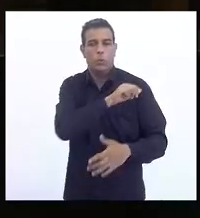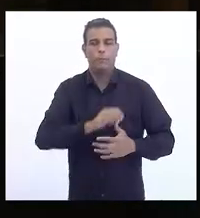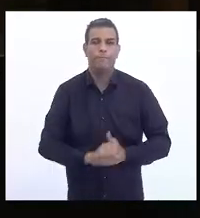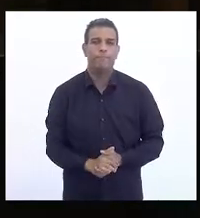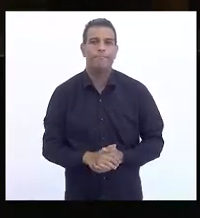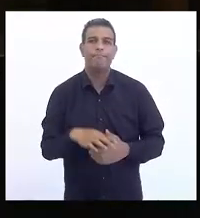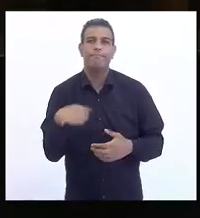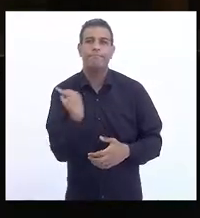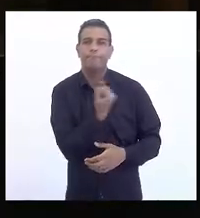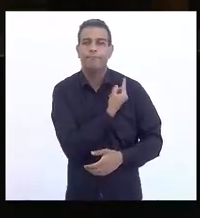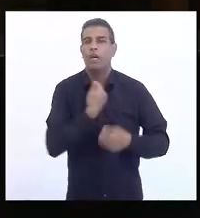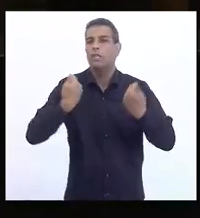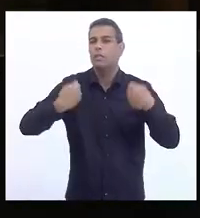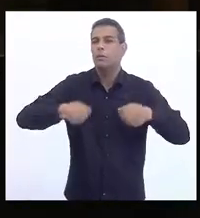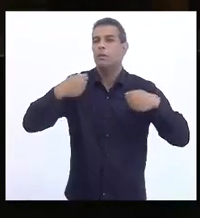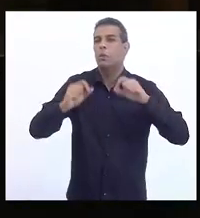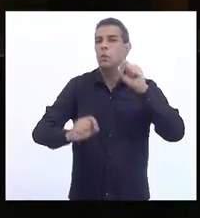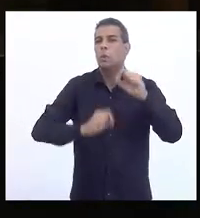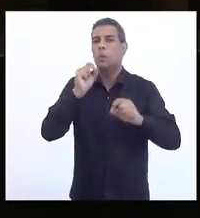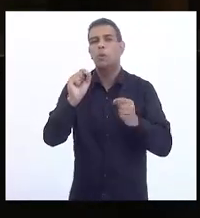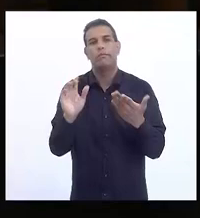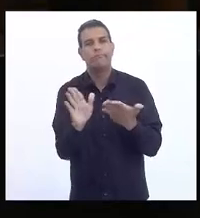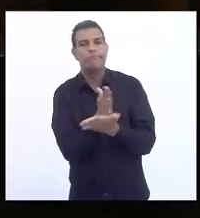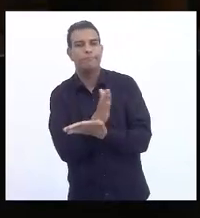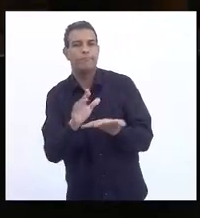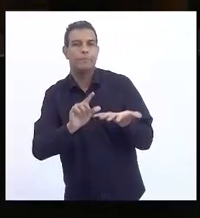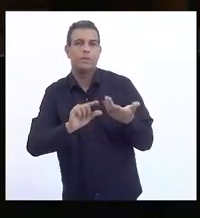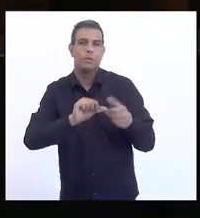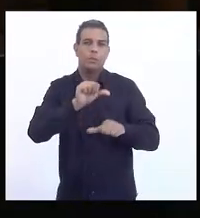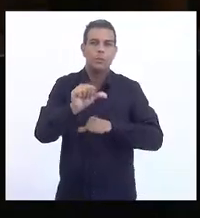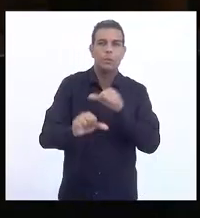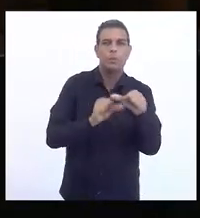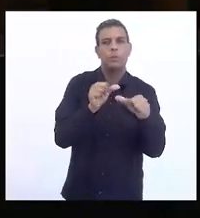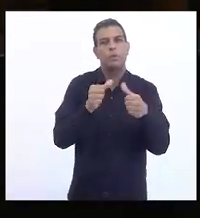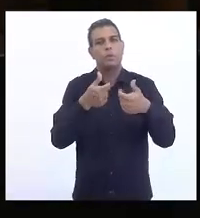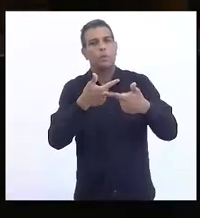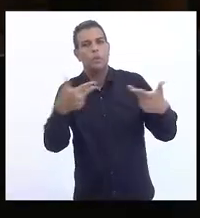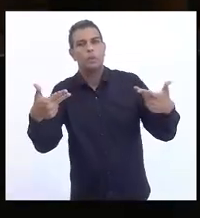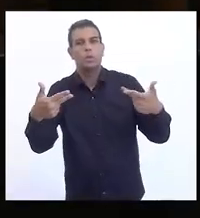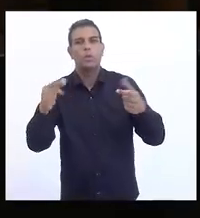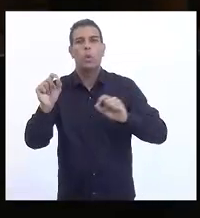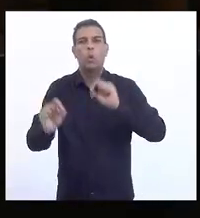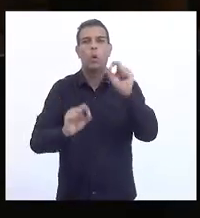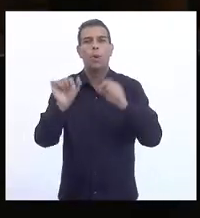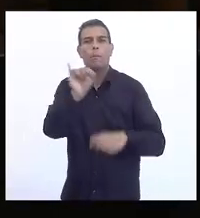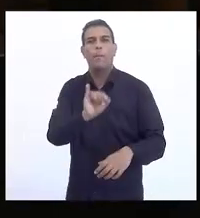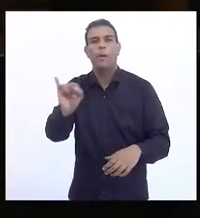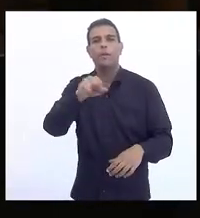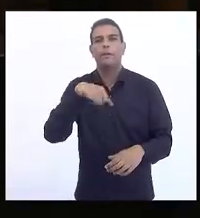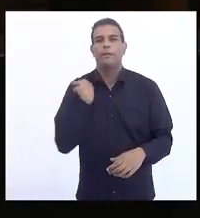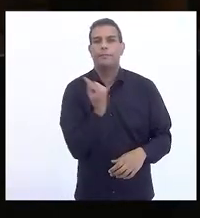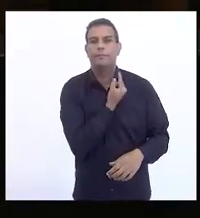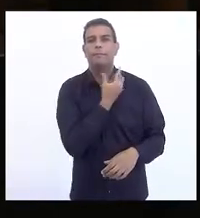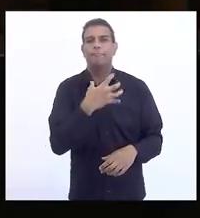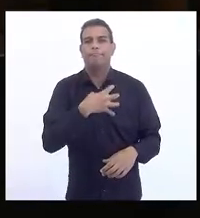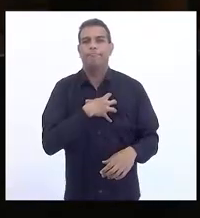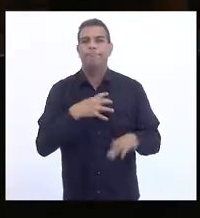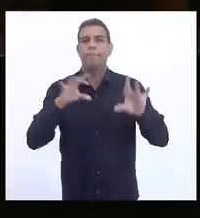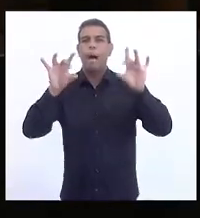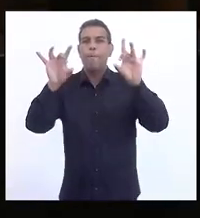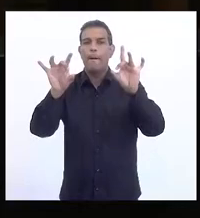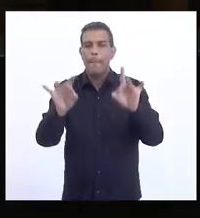a gente precisa fazer algumas, ressaltar alguns elementos importantes, em especial